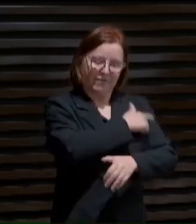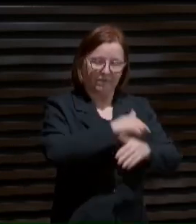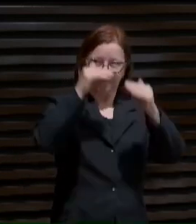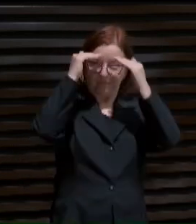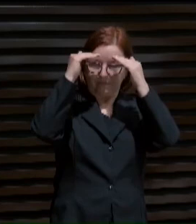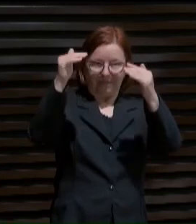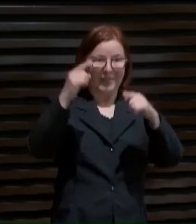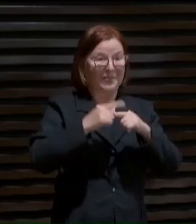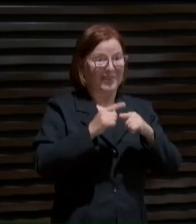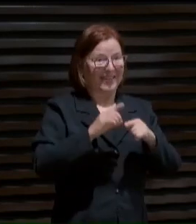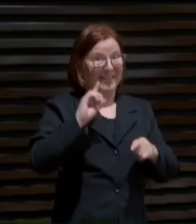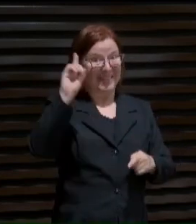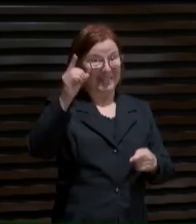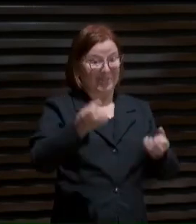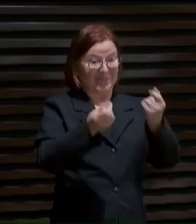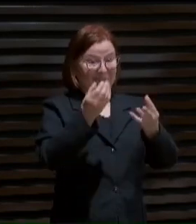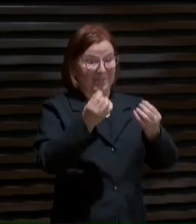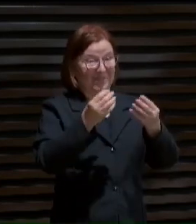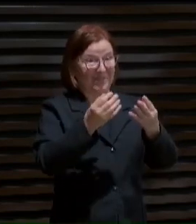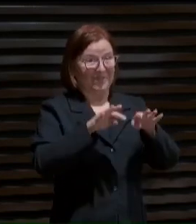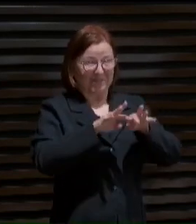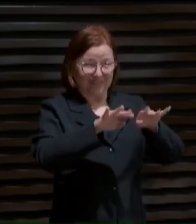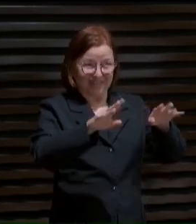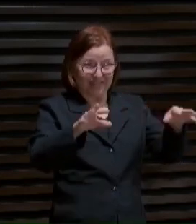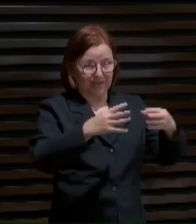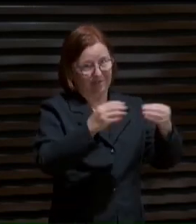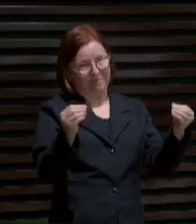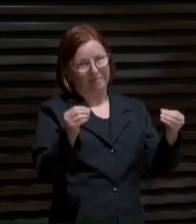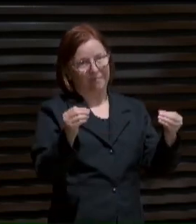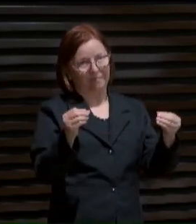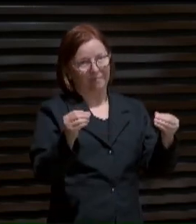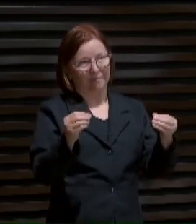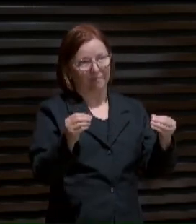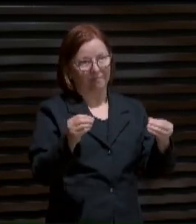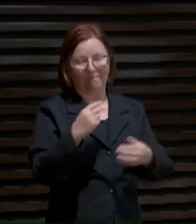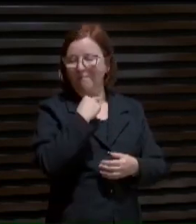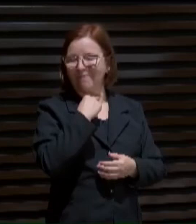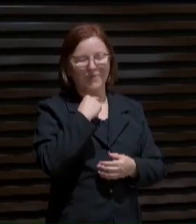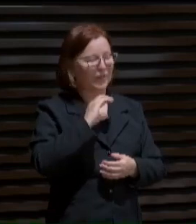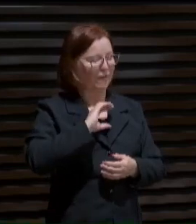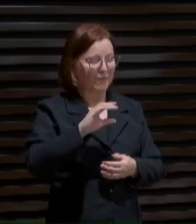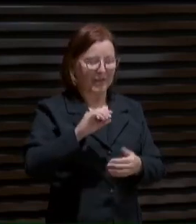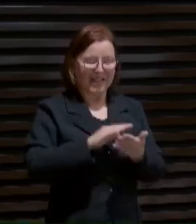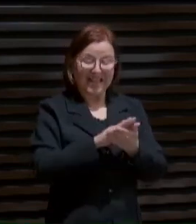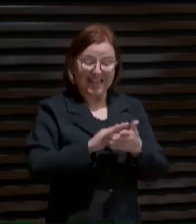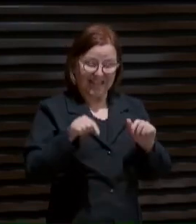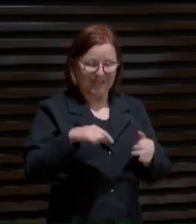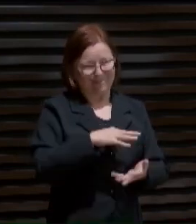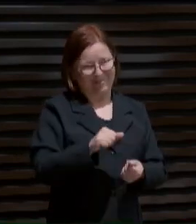hoje o nosso Deus é Fogo Consumidor não dá para confiar em nada neste mundo mas confiamos no